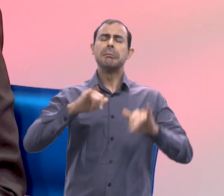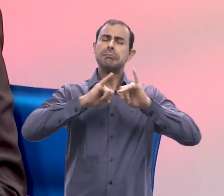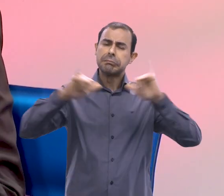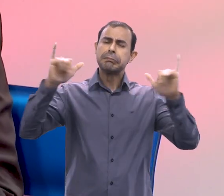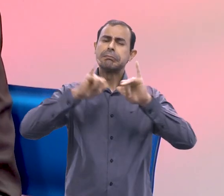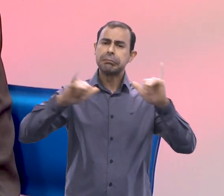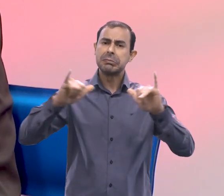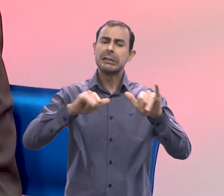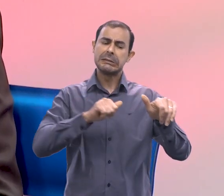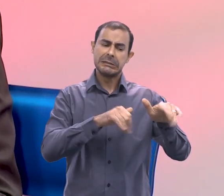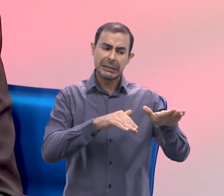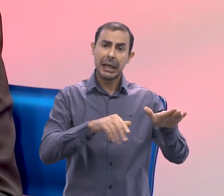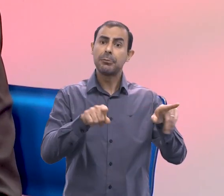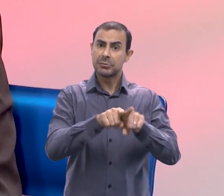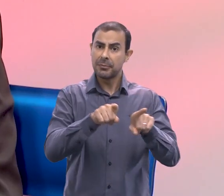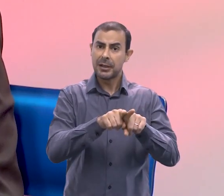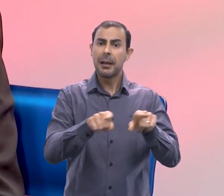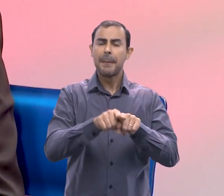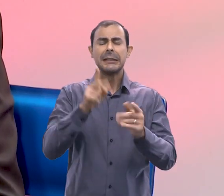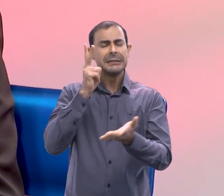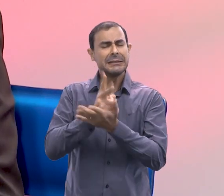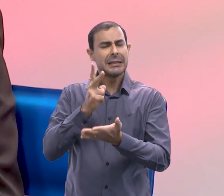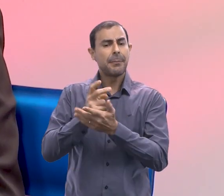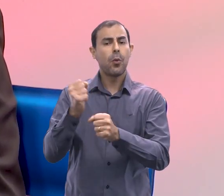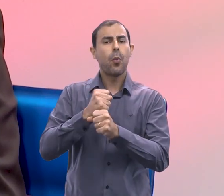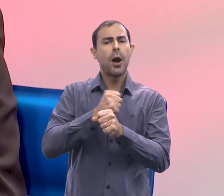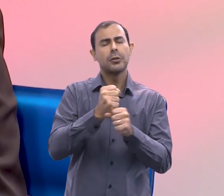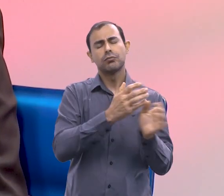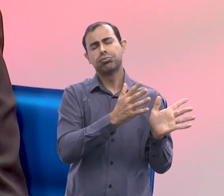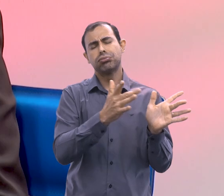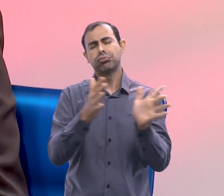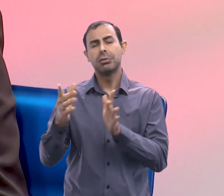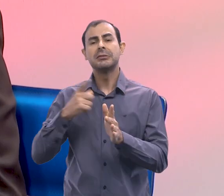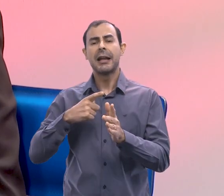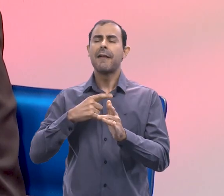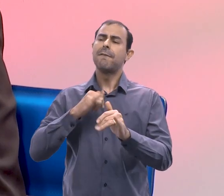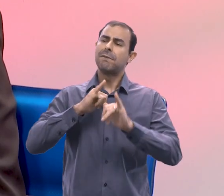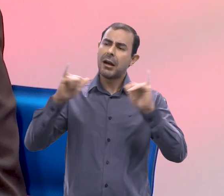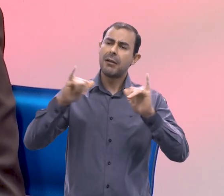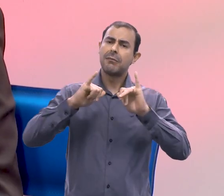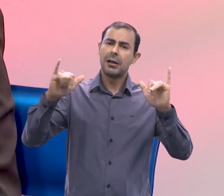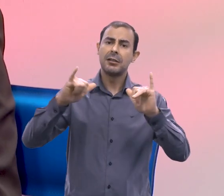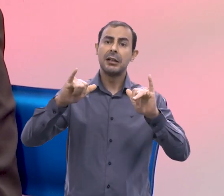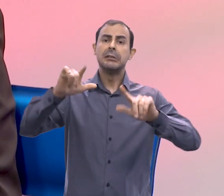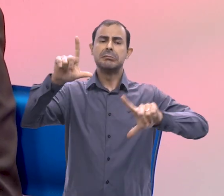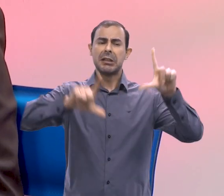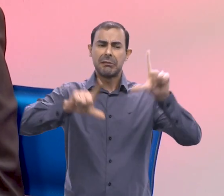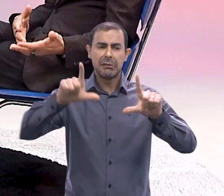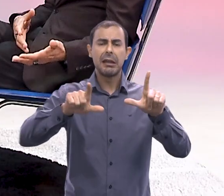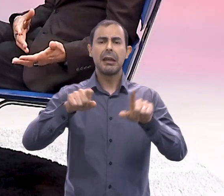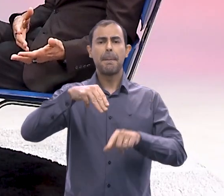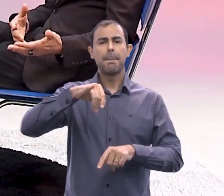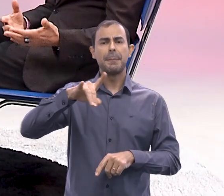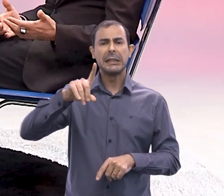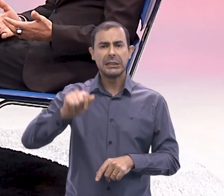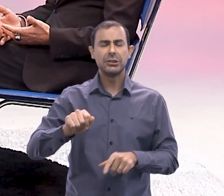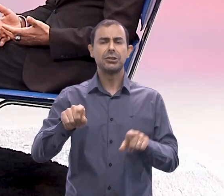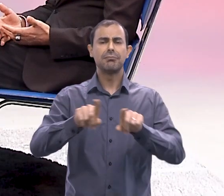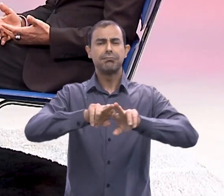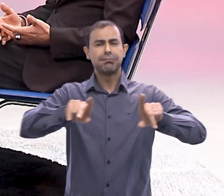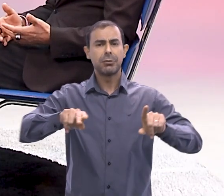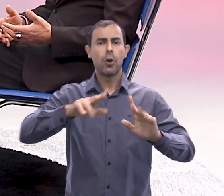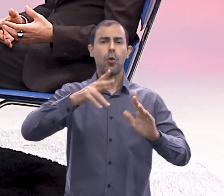setembro, mas todos os dias do ano a gente tem falado, a gente tem contribuído com a imprensa, com as universidades,